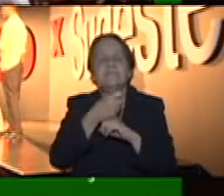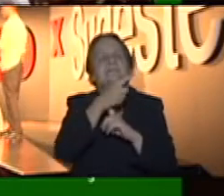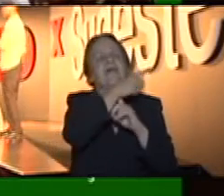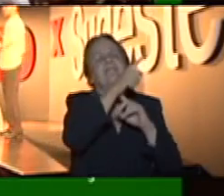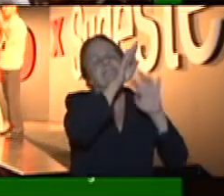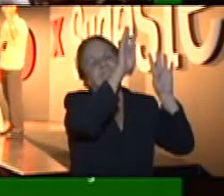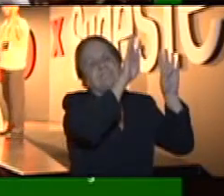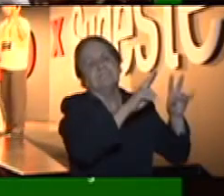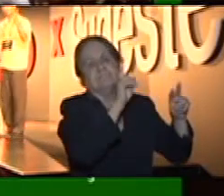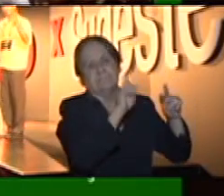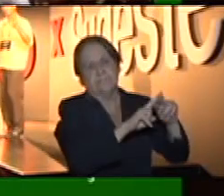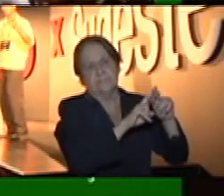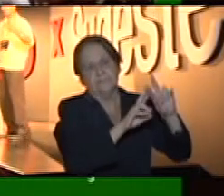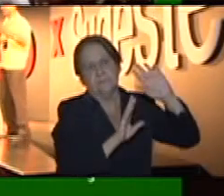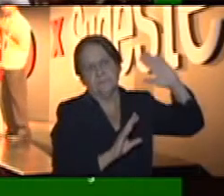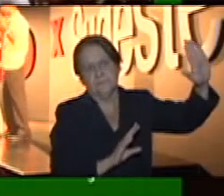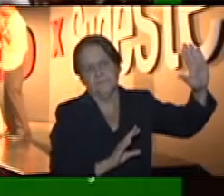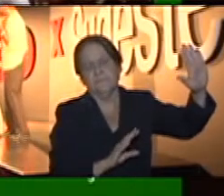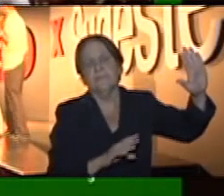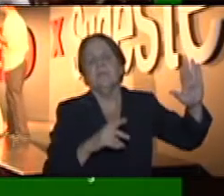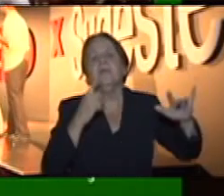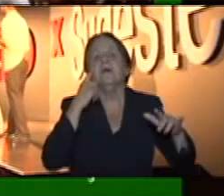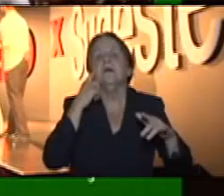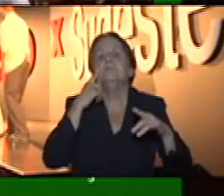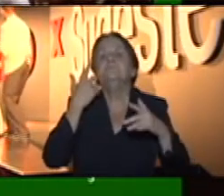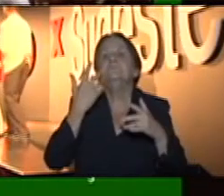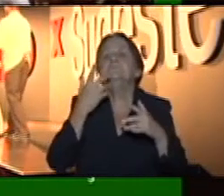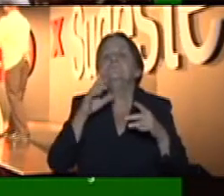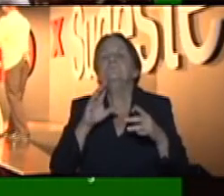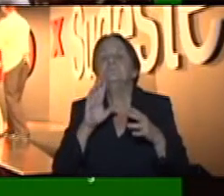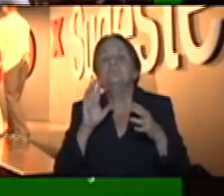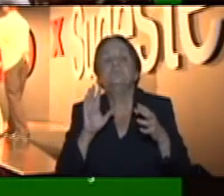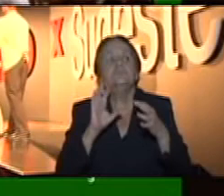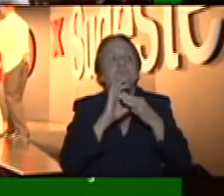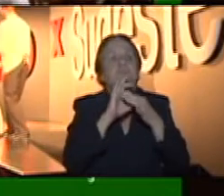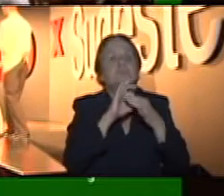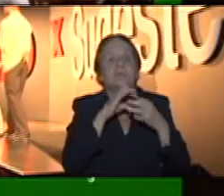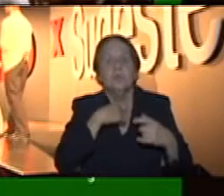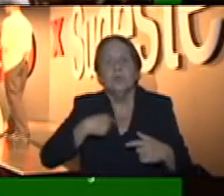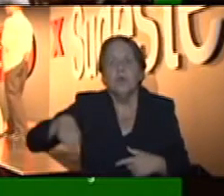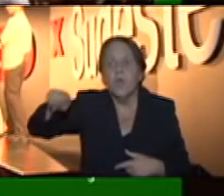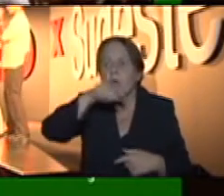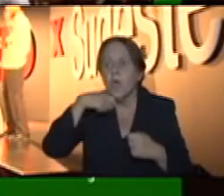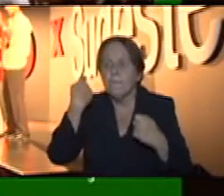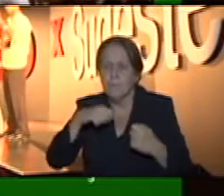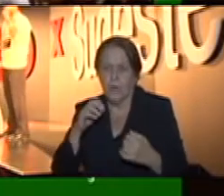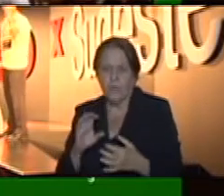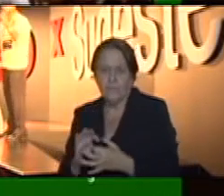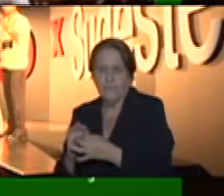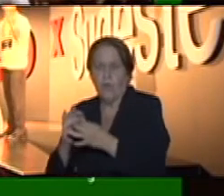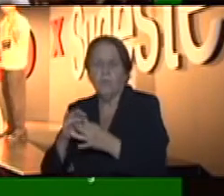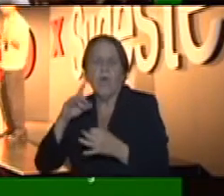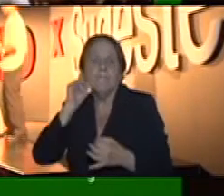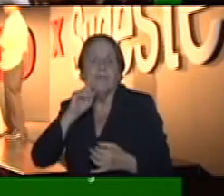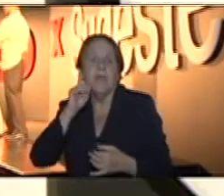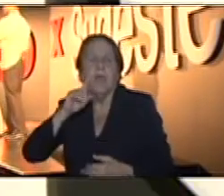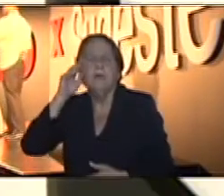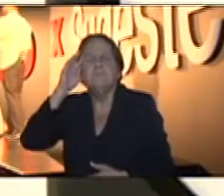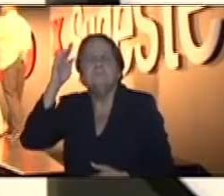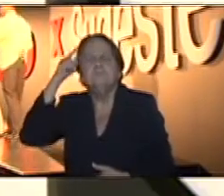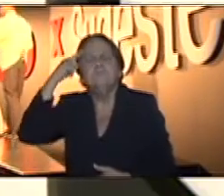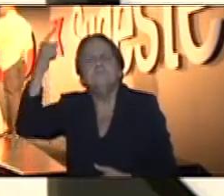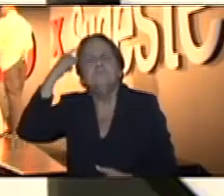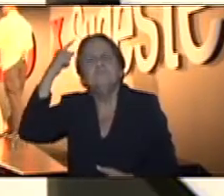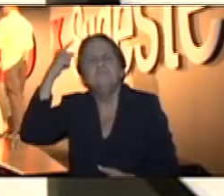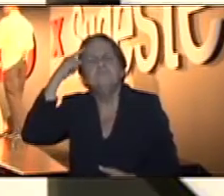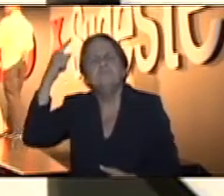que com as ações ações conjuntas se juntos somarmos forças Como o povo americano sonhou a partir